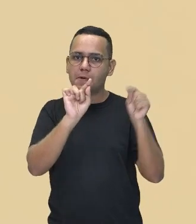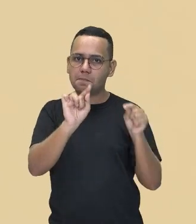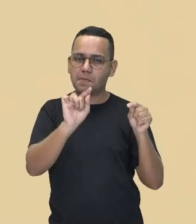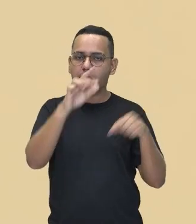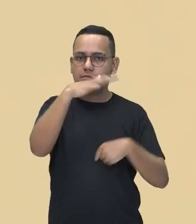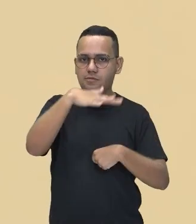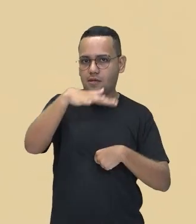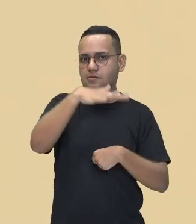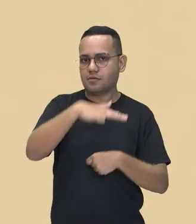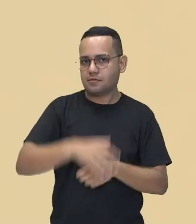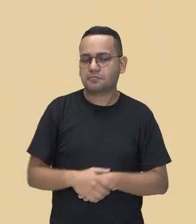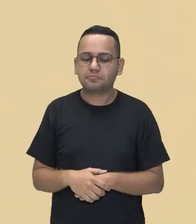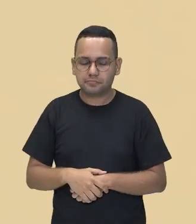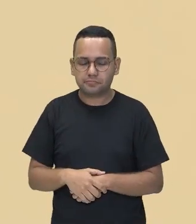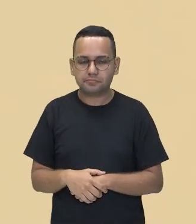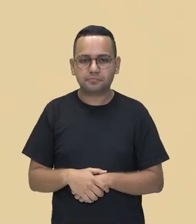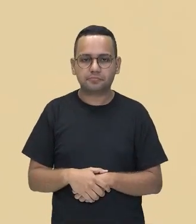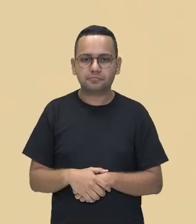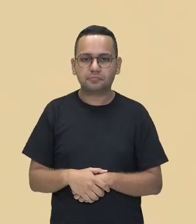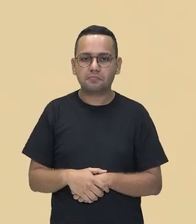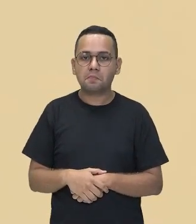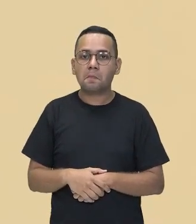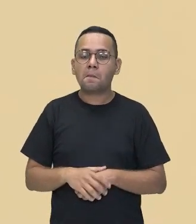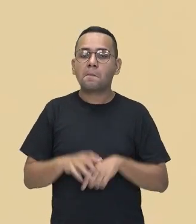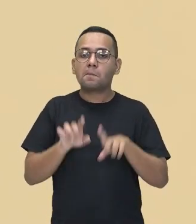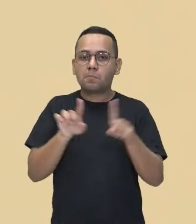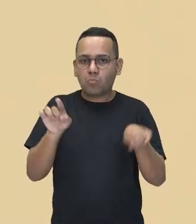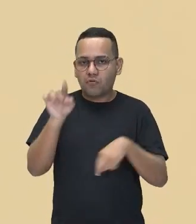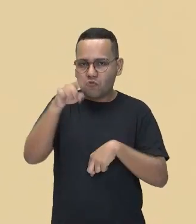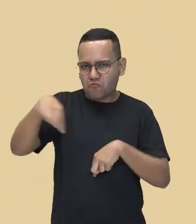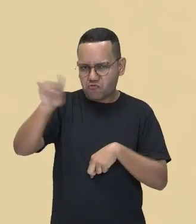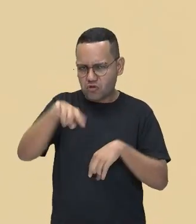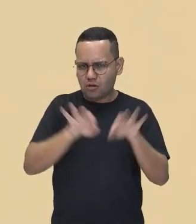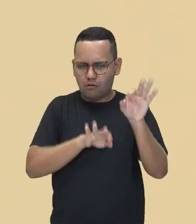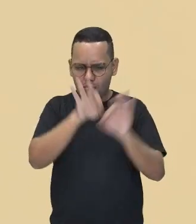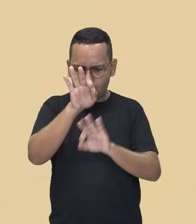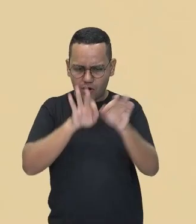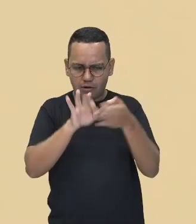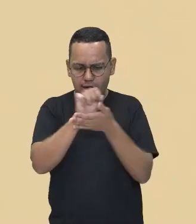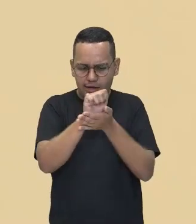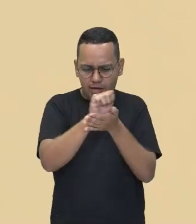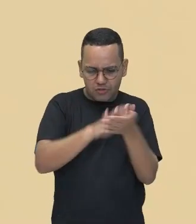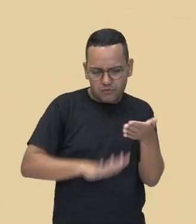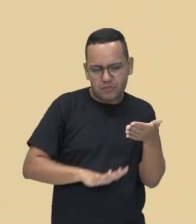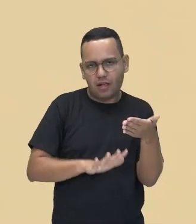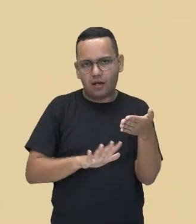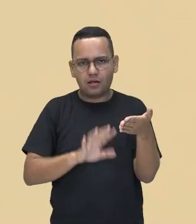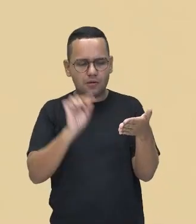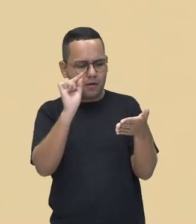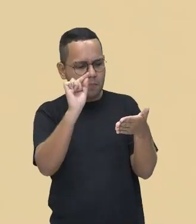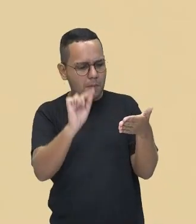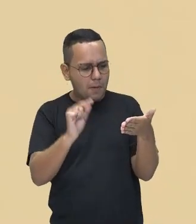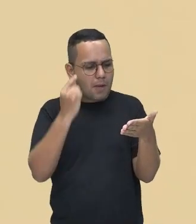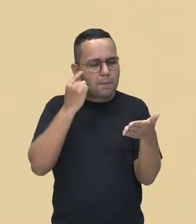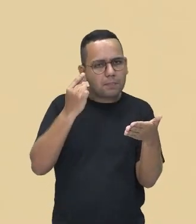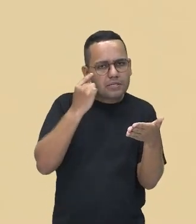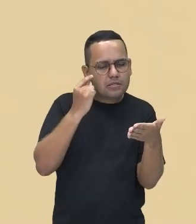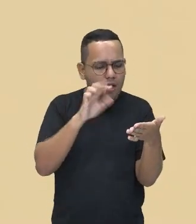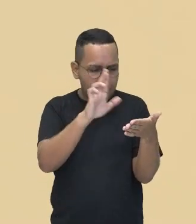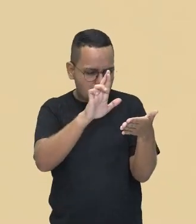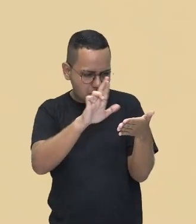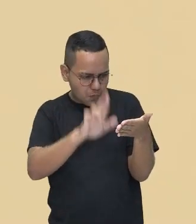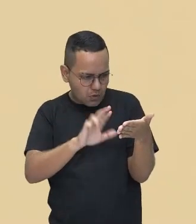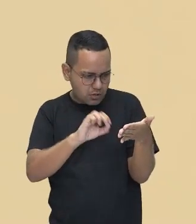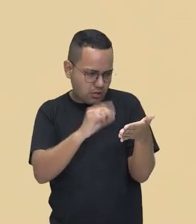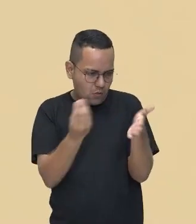Amazônia. Por isso que cada trabalho que vocês estão confeccionando, que vocês estão pensando, ao fazer, então, ao falar